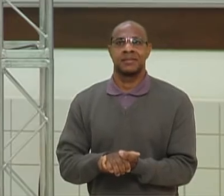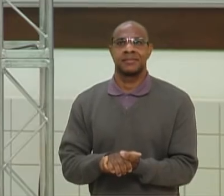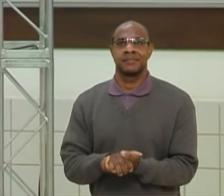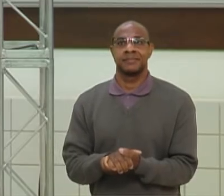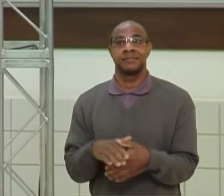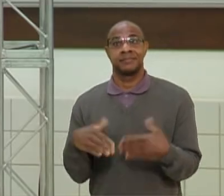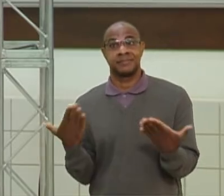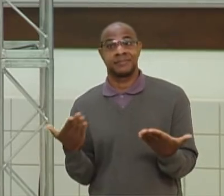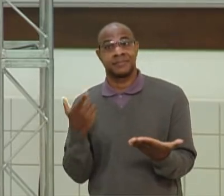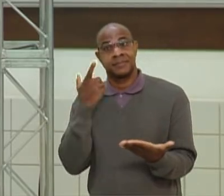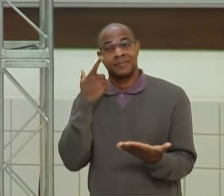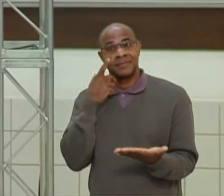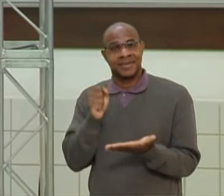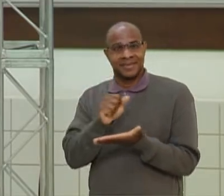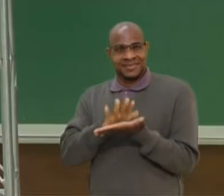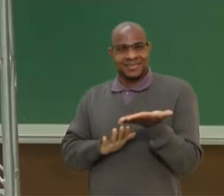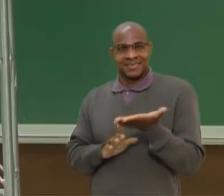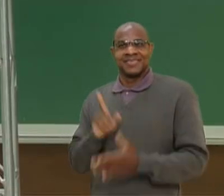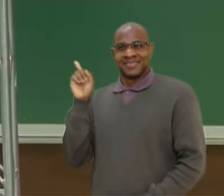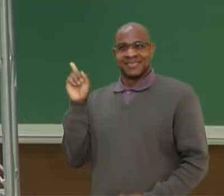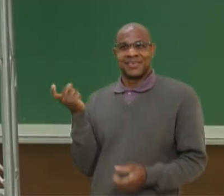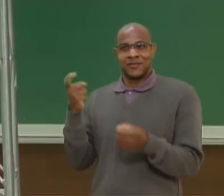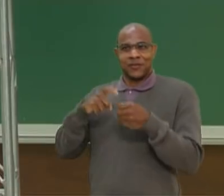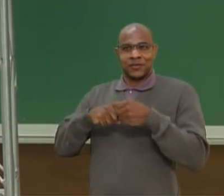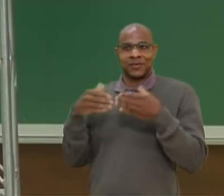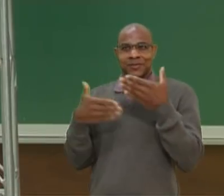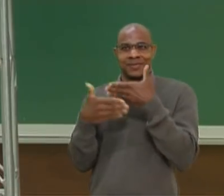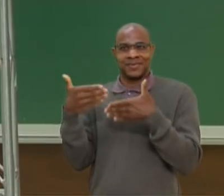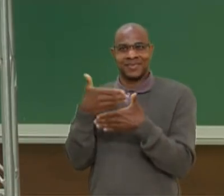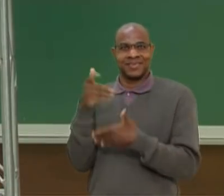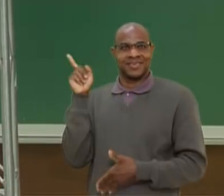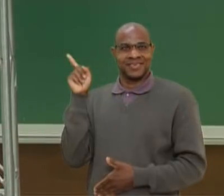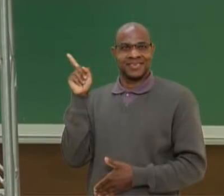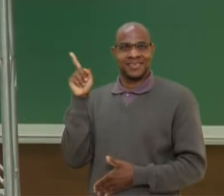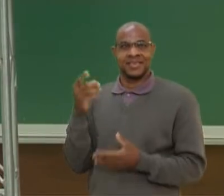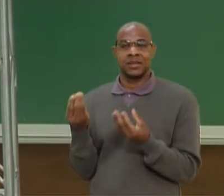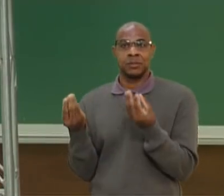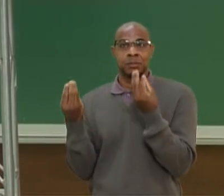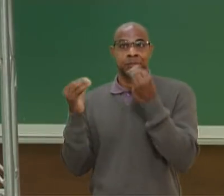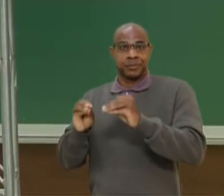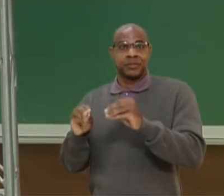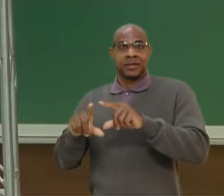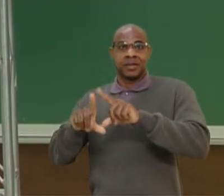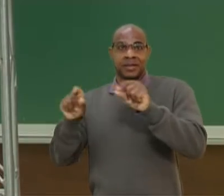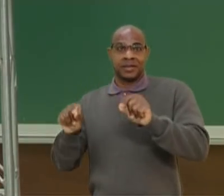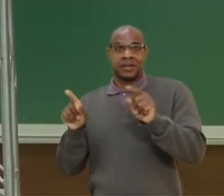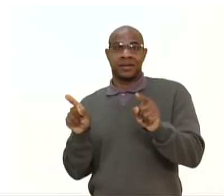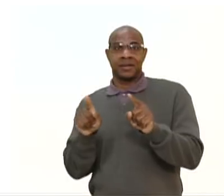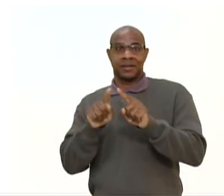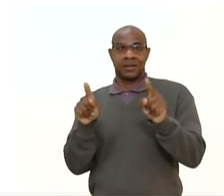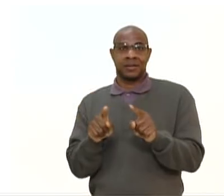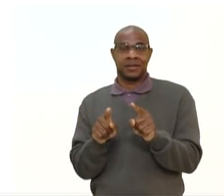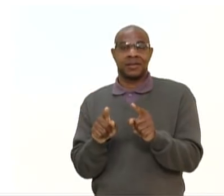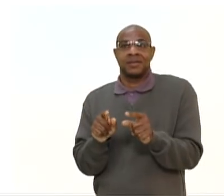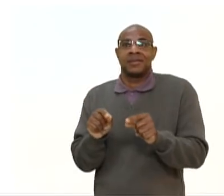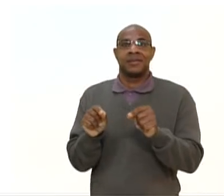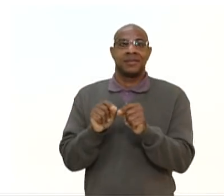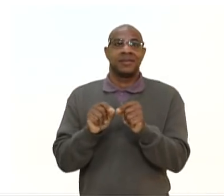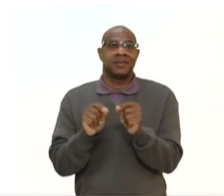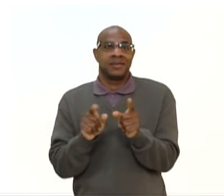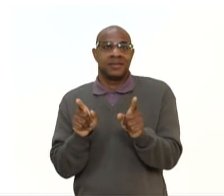Galera, vamos ver o exercício então aqui, voltando para o slide. Aplicamos primeiro para calcular o